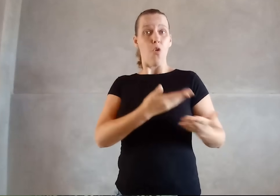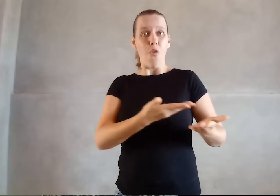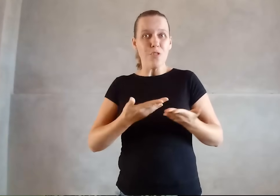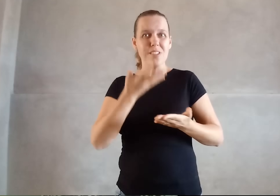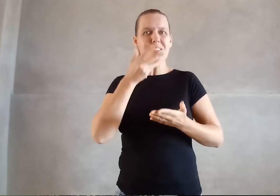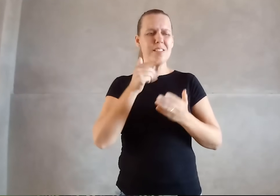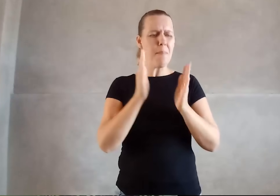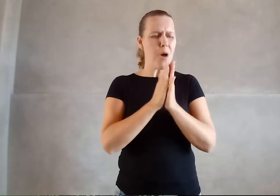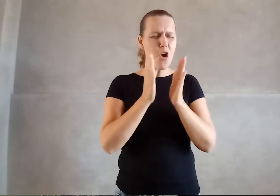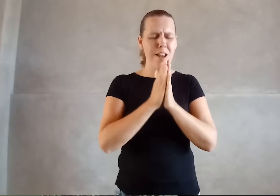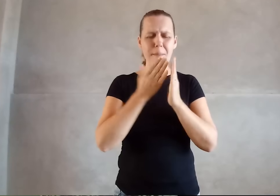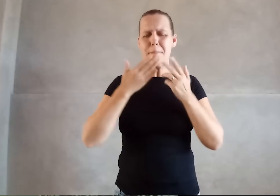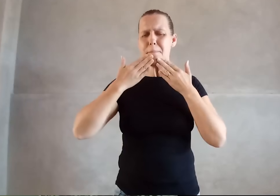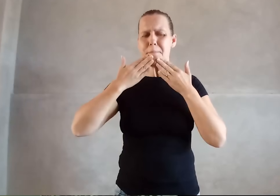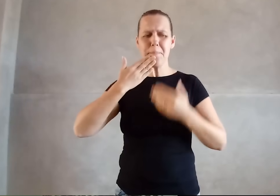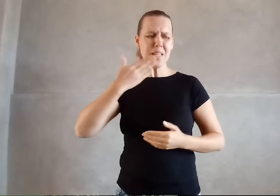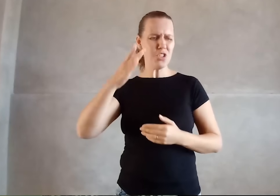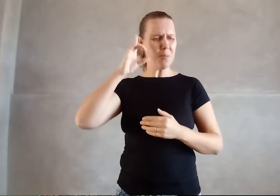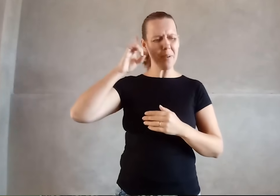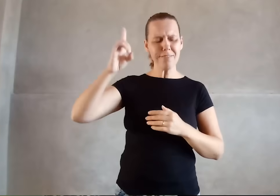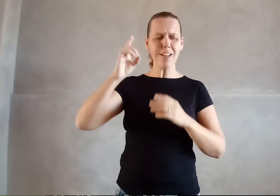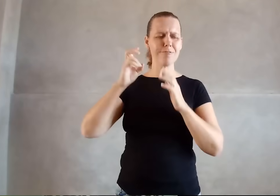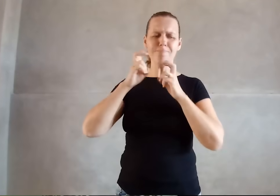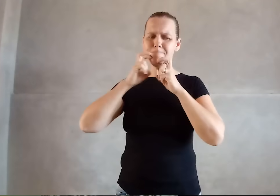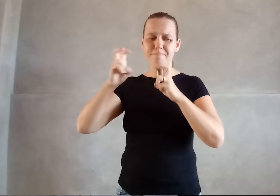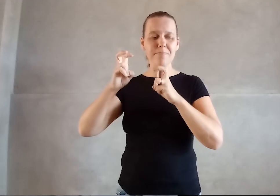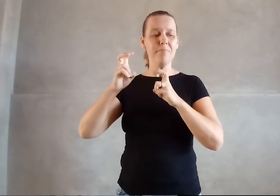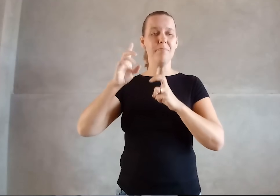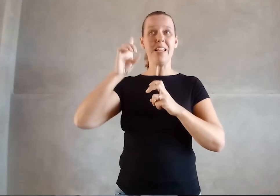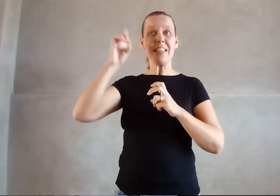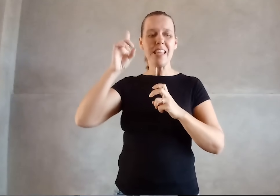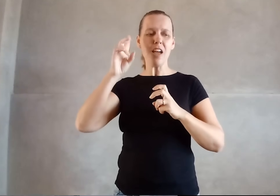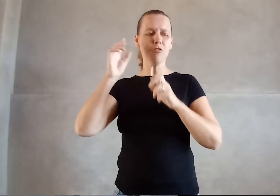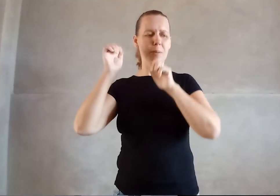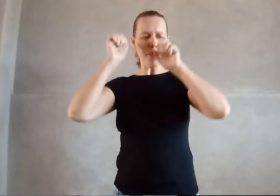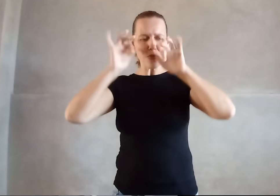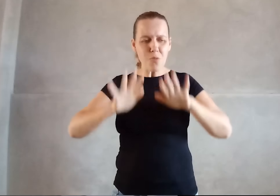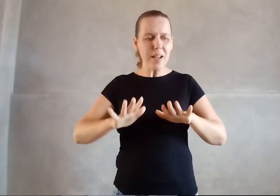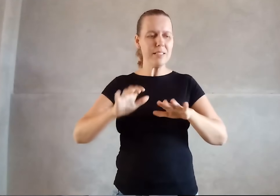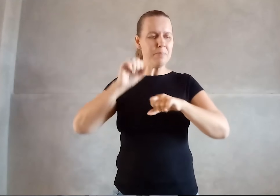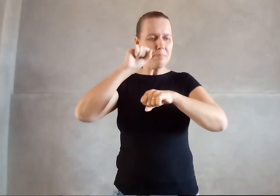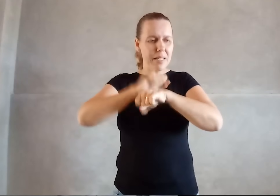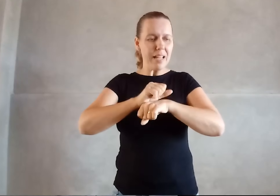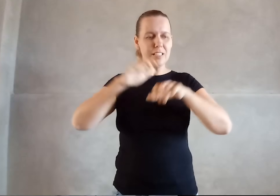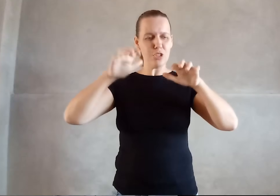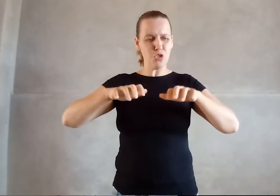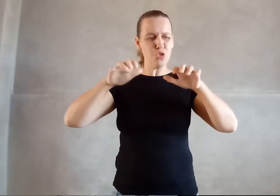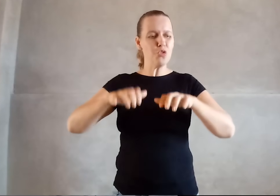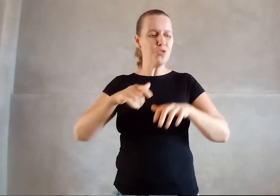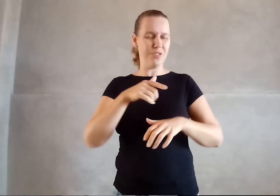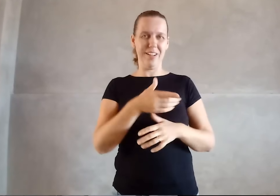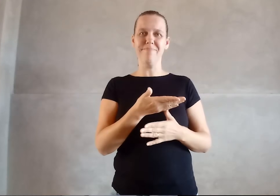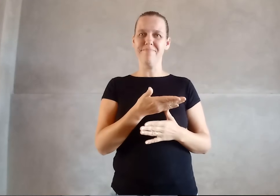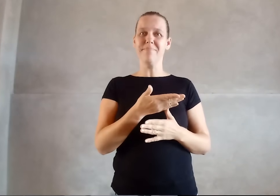pela semana, para que Deus pudesse realmente ouvir a oração deles e atender especificamente, aquelas crianças